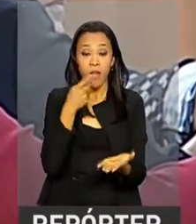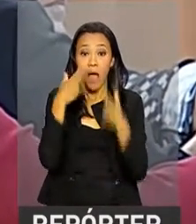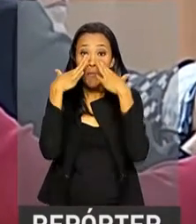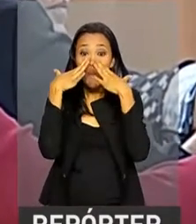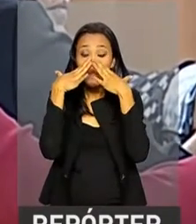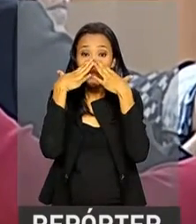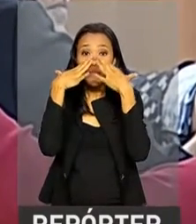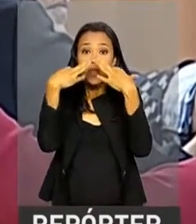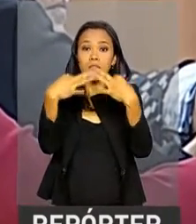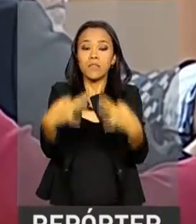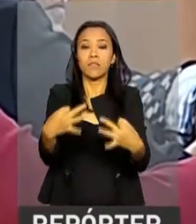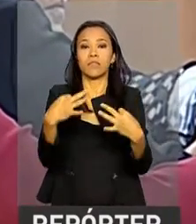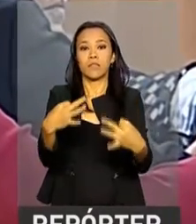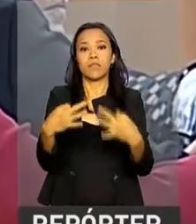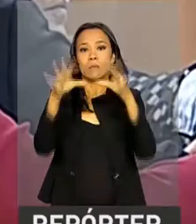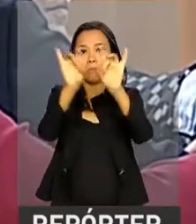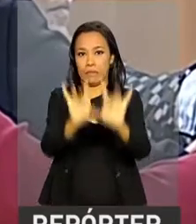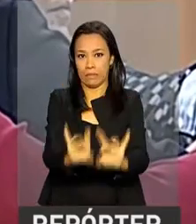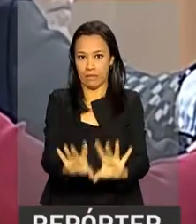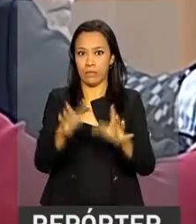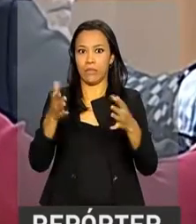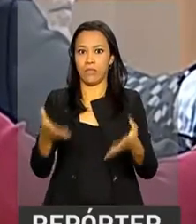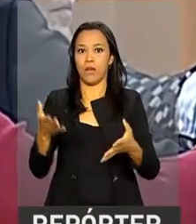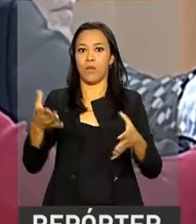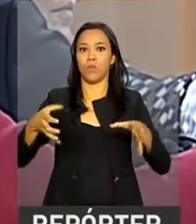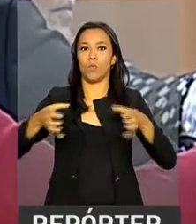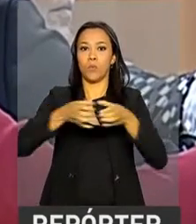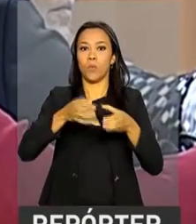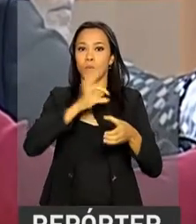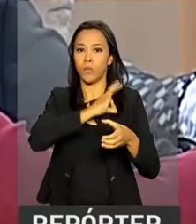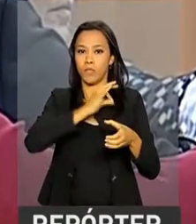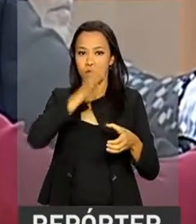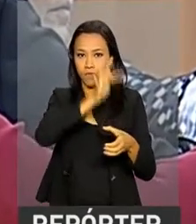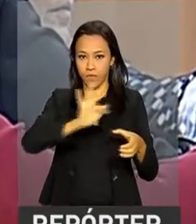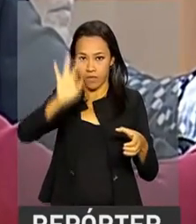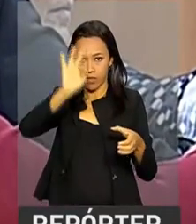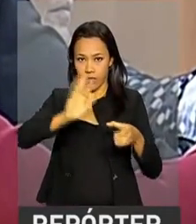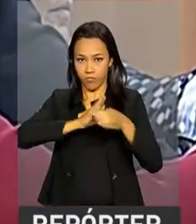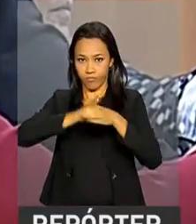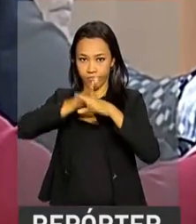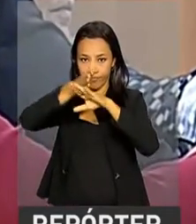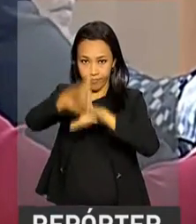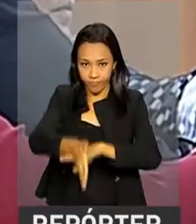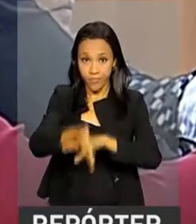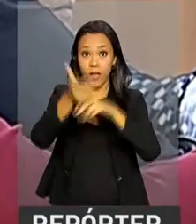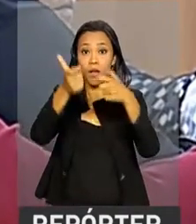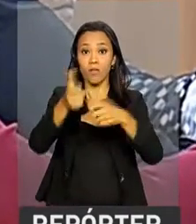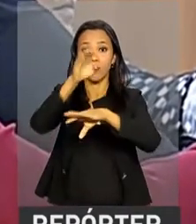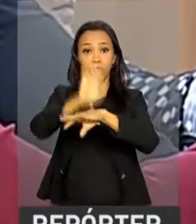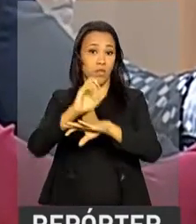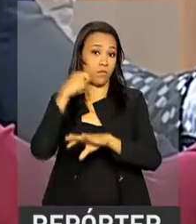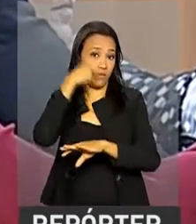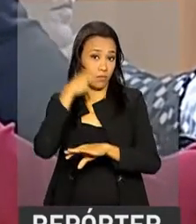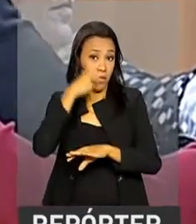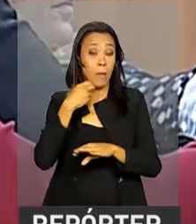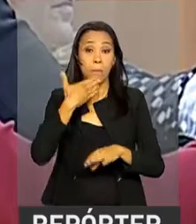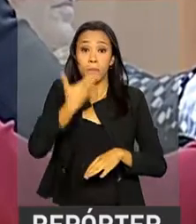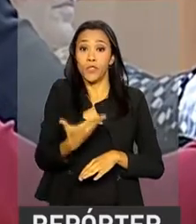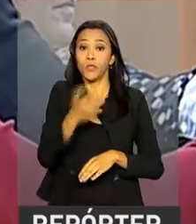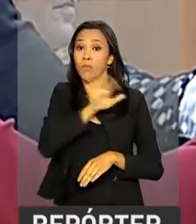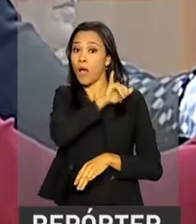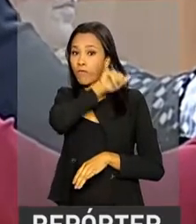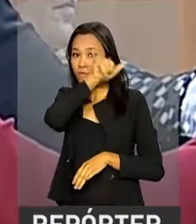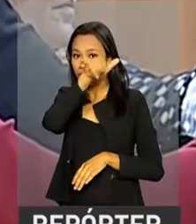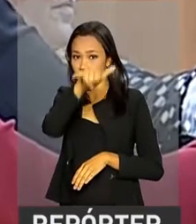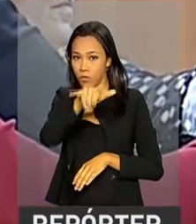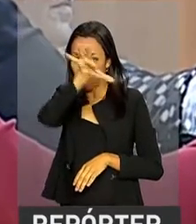a força nacional e mixar profissional para casa estaremos em um carro grande do norte e de um avião para buscar suspeitos